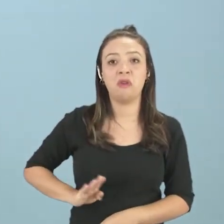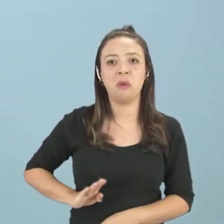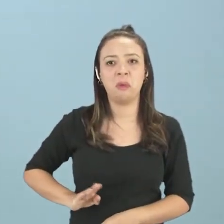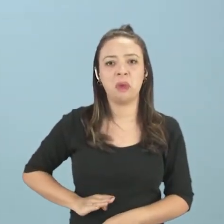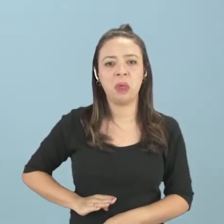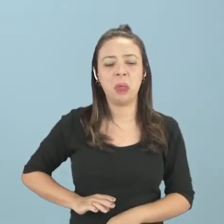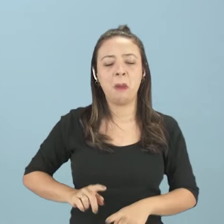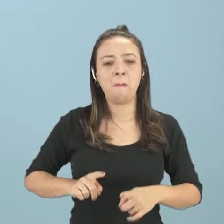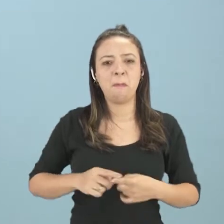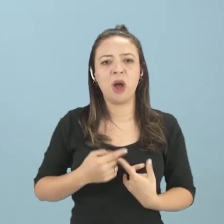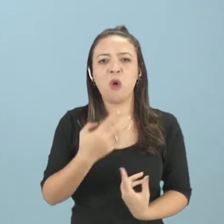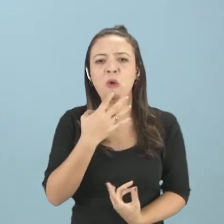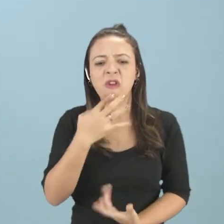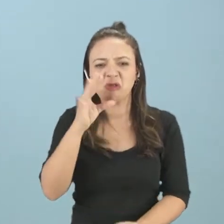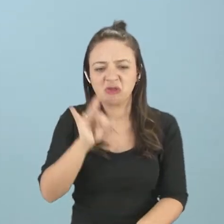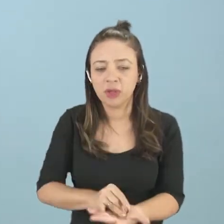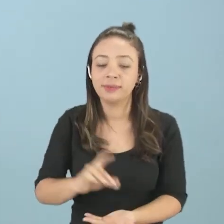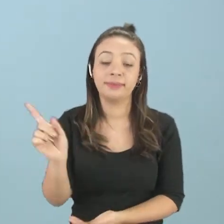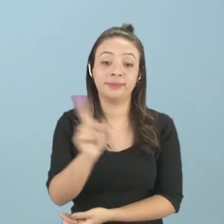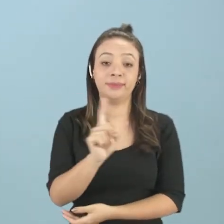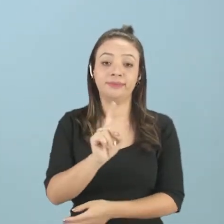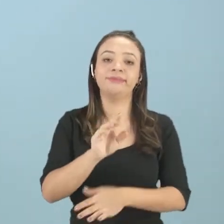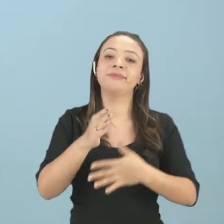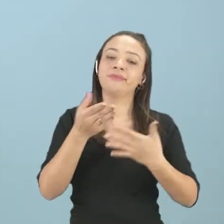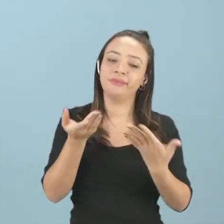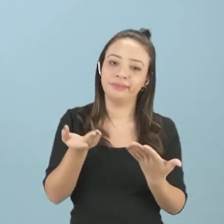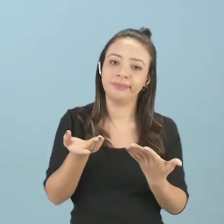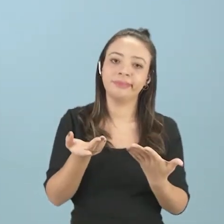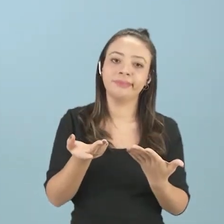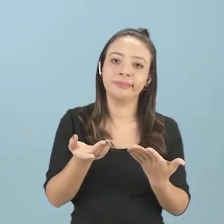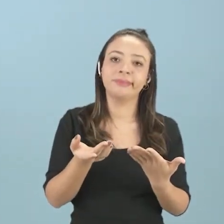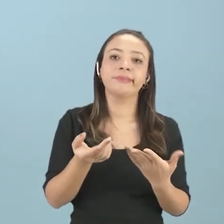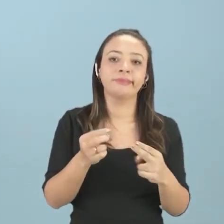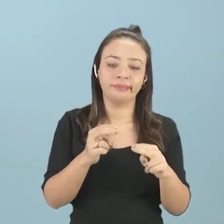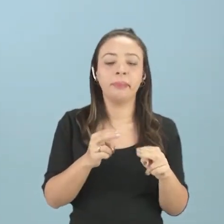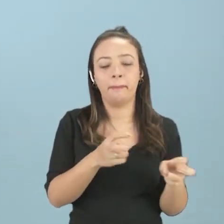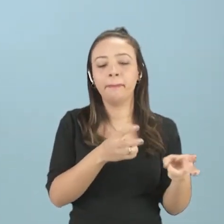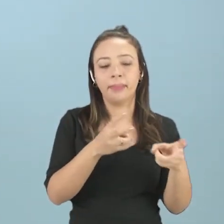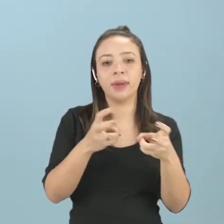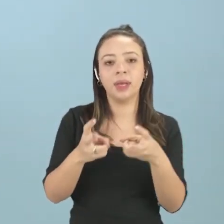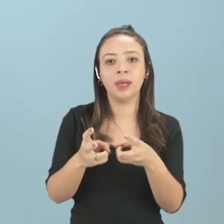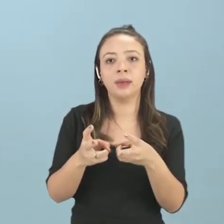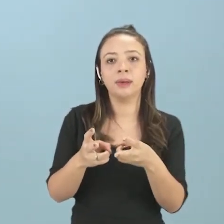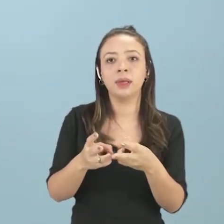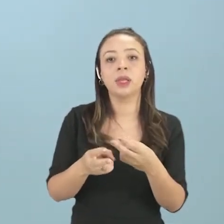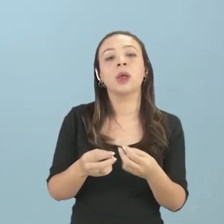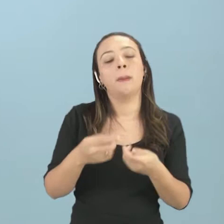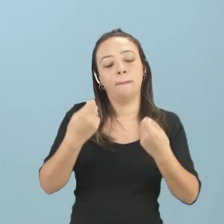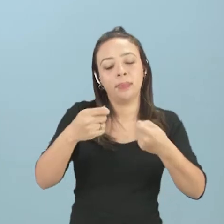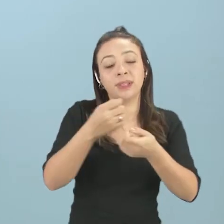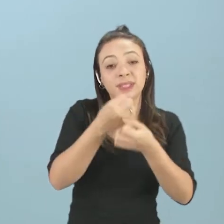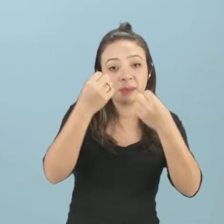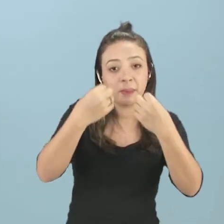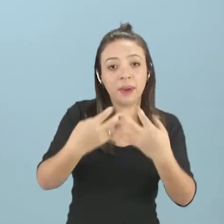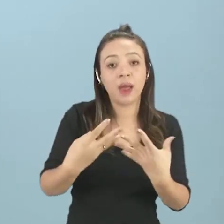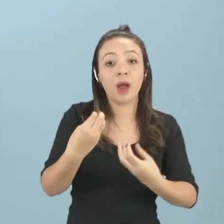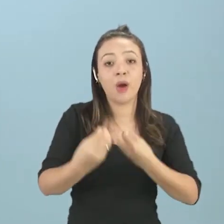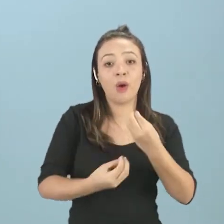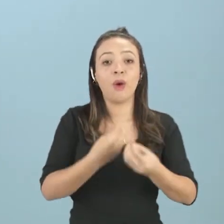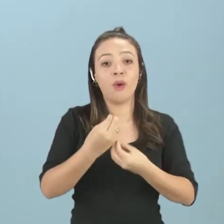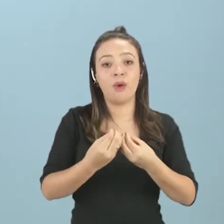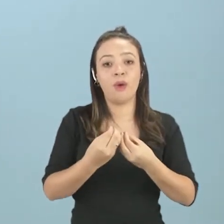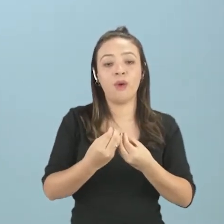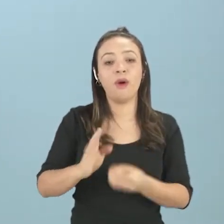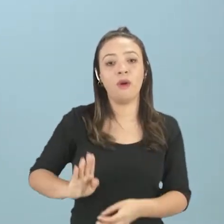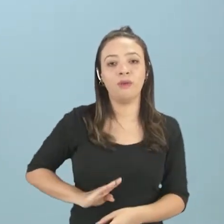não conhecem a fome, talvez esse seja o grande retrato, a grande moral que a gente coloca para começar a falar sobre a fome.